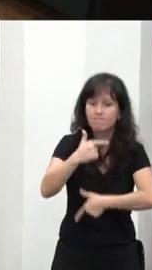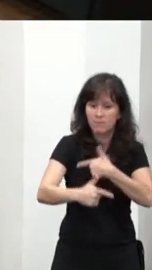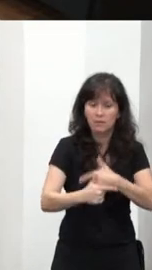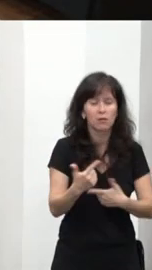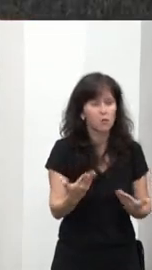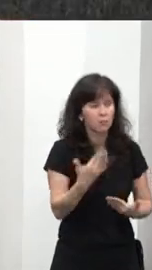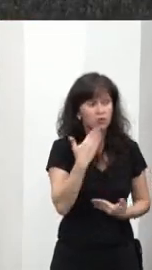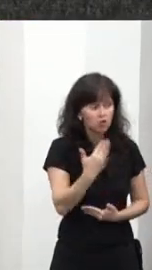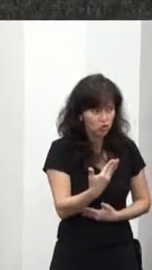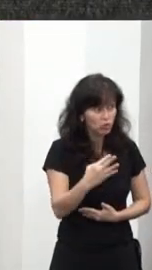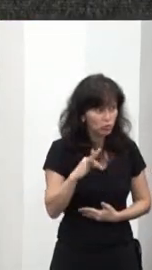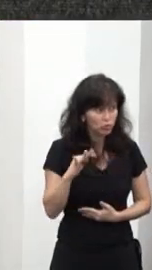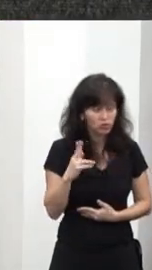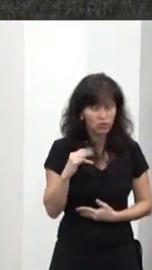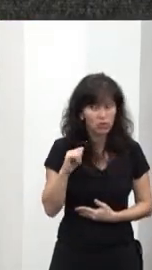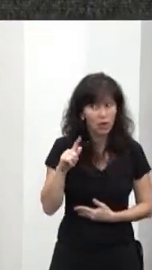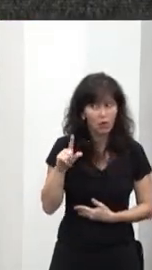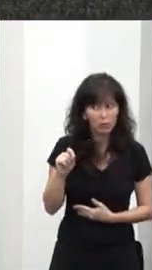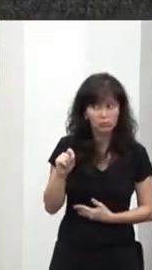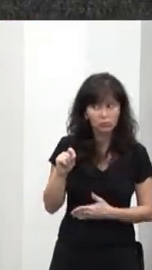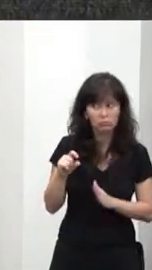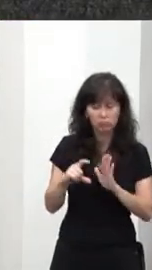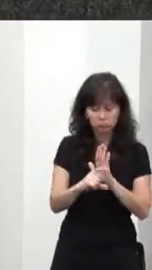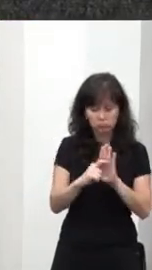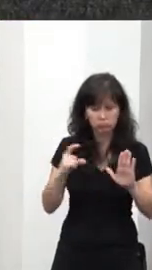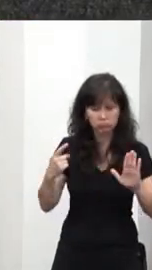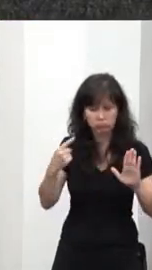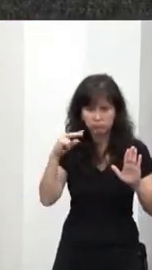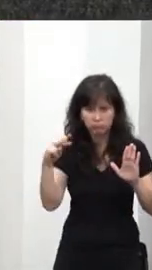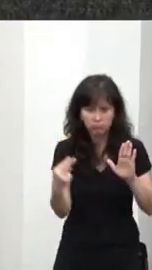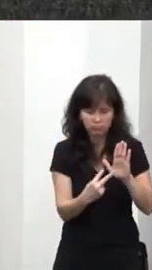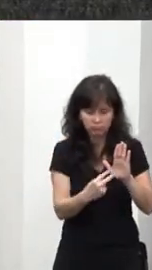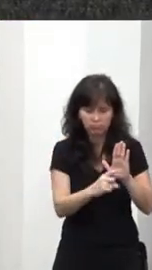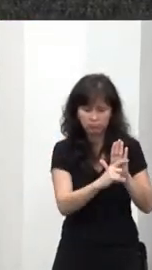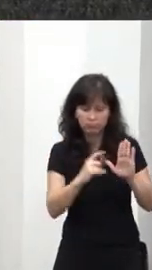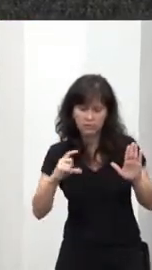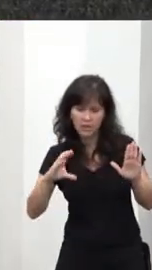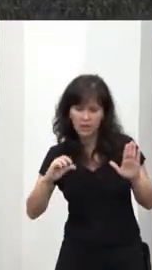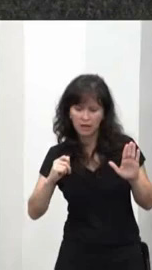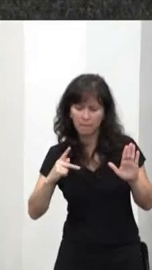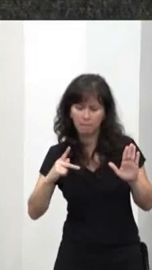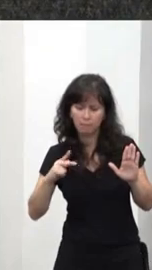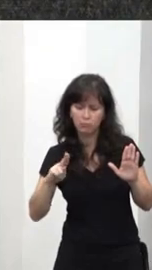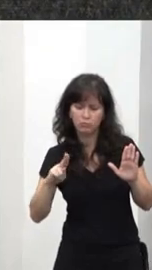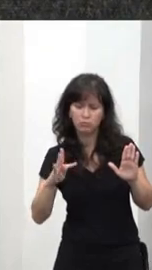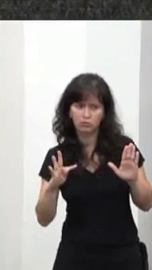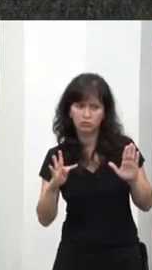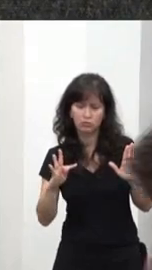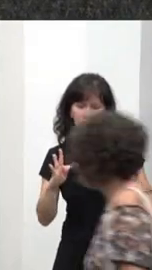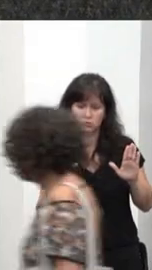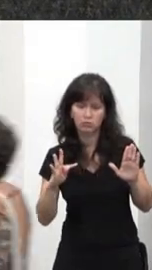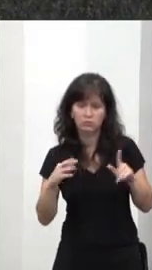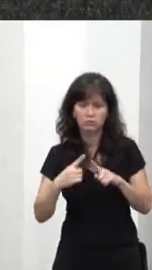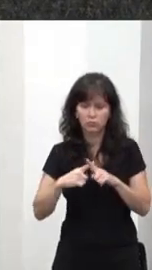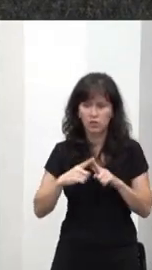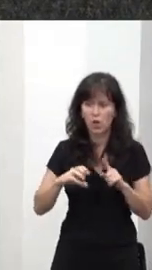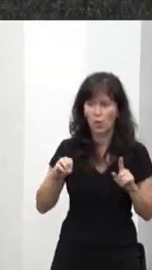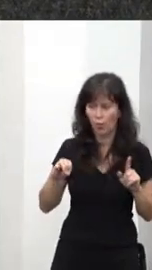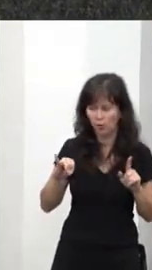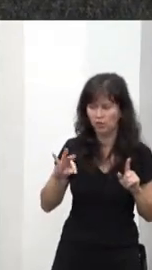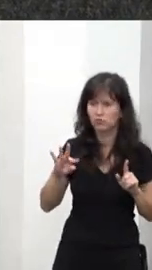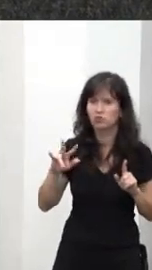para dar uma olhada nesse caput toda aquela parte de oitiva de pesquisa ela é necessária mas não dá para